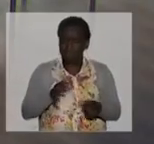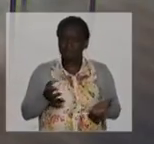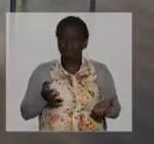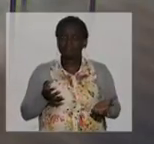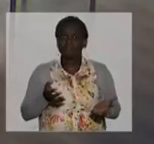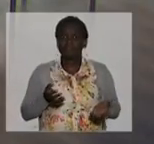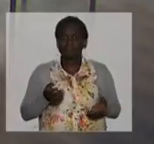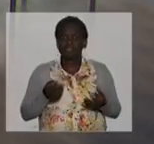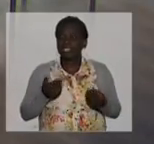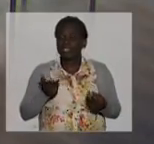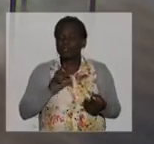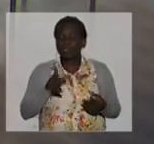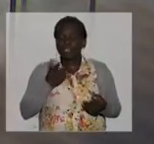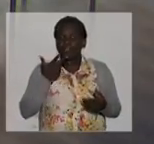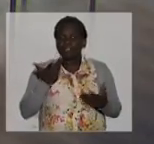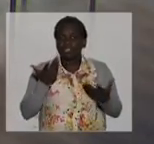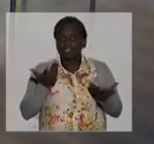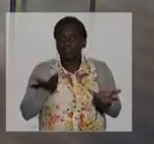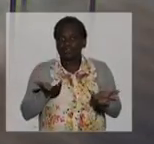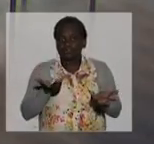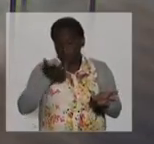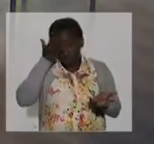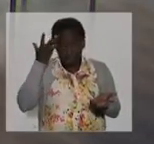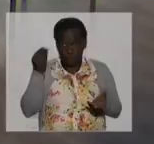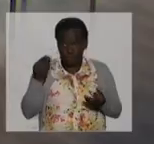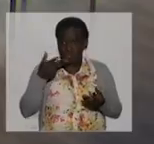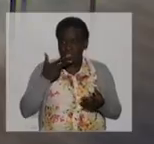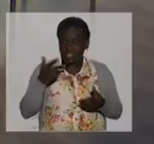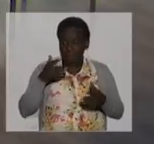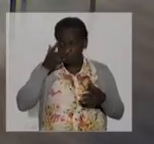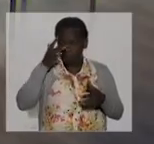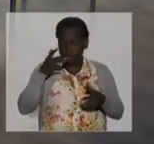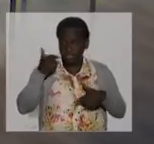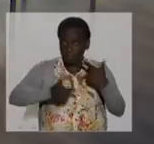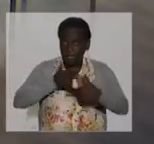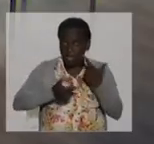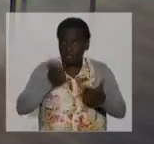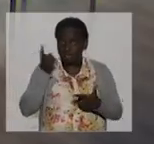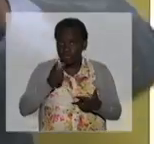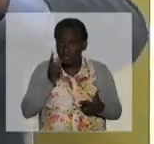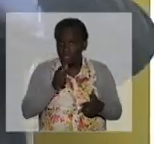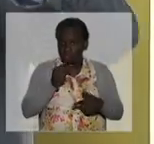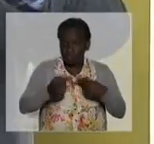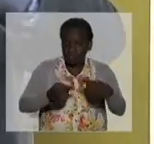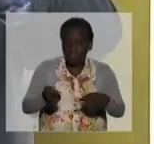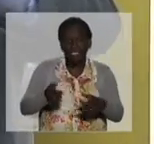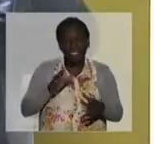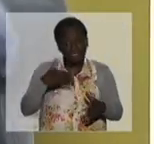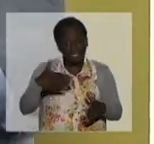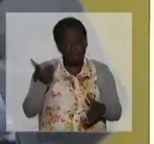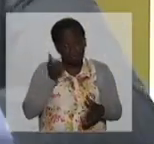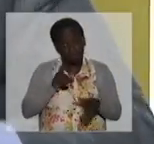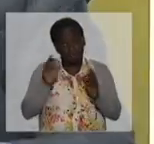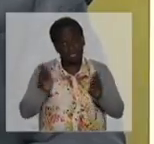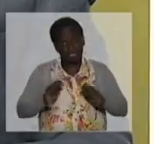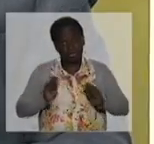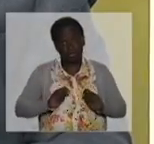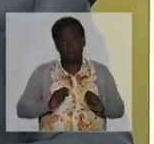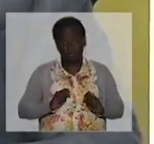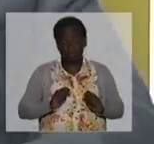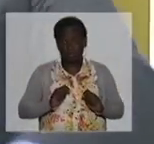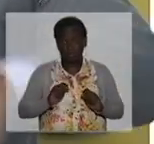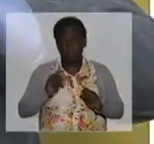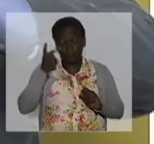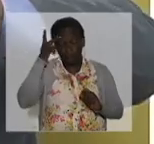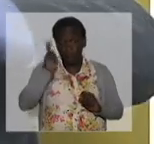para que... eu não falo, muita gente hoje fala, a geração de empregos será uma consequência.